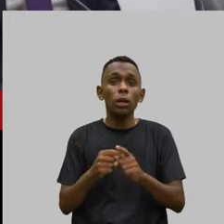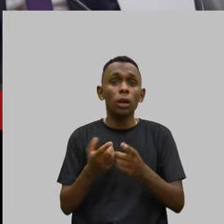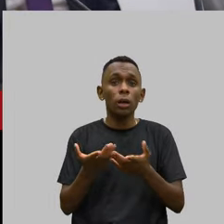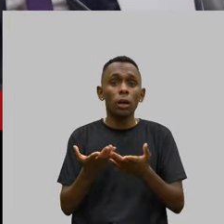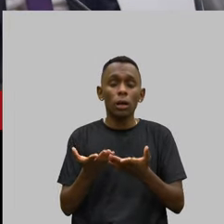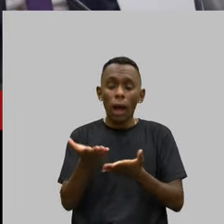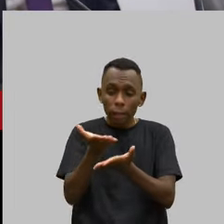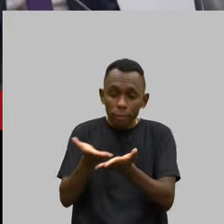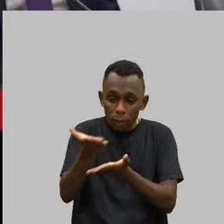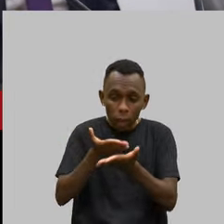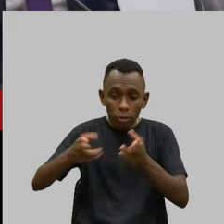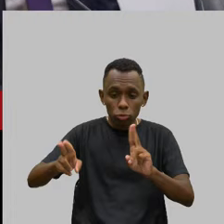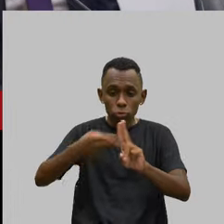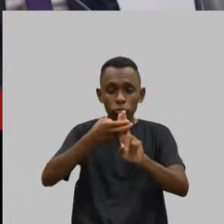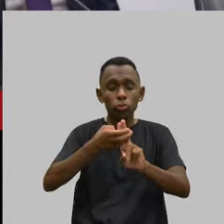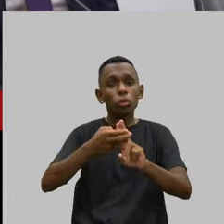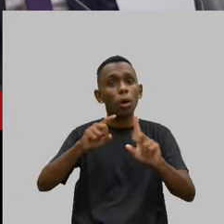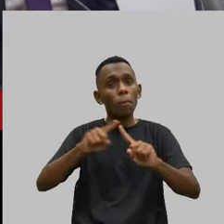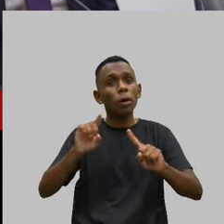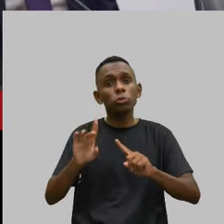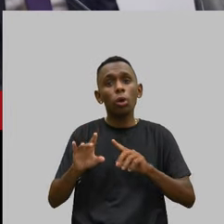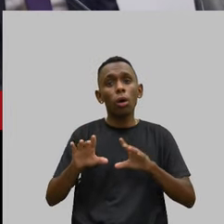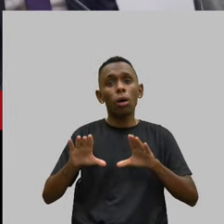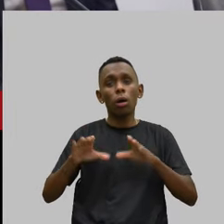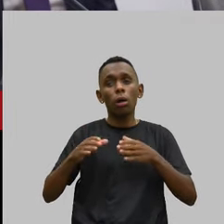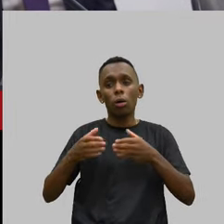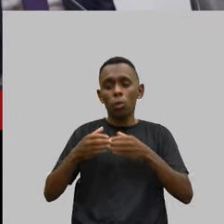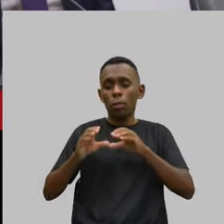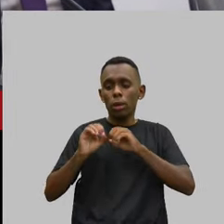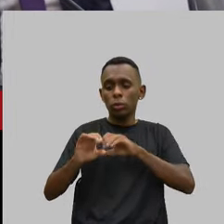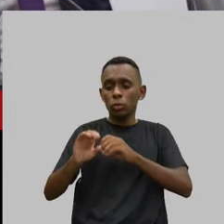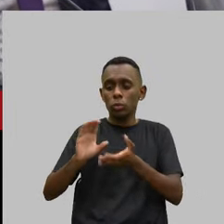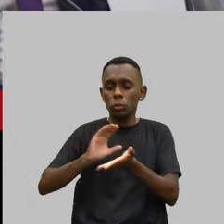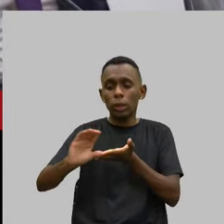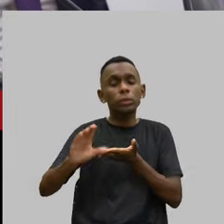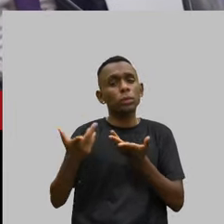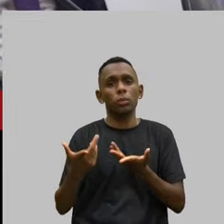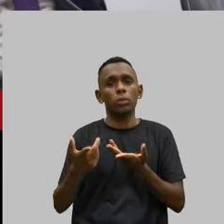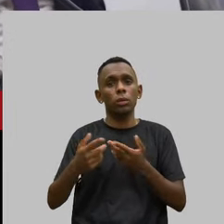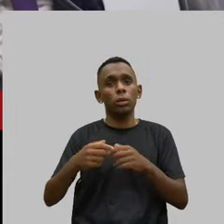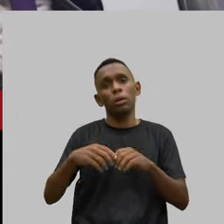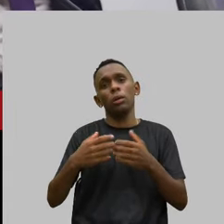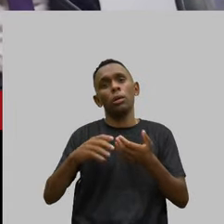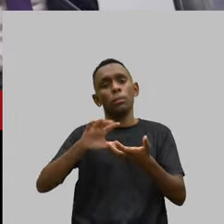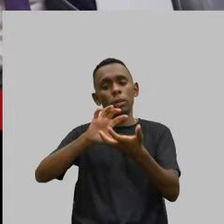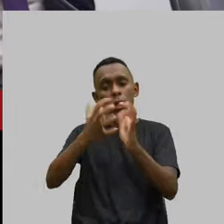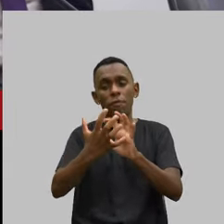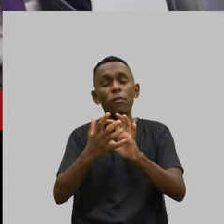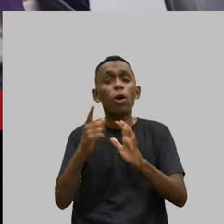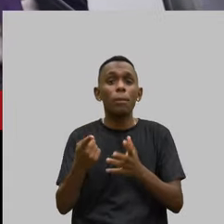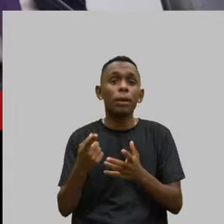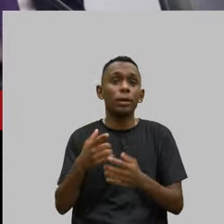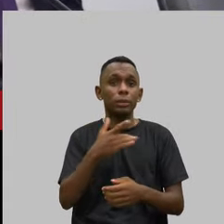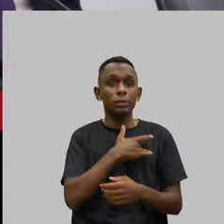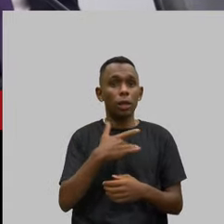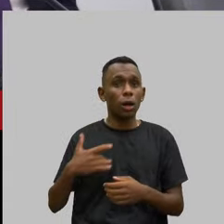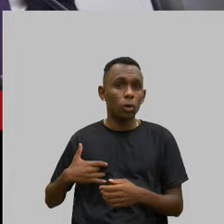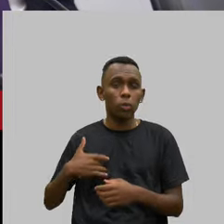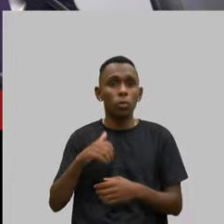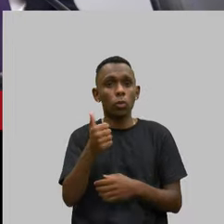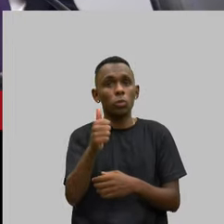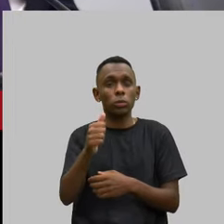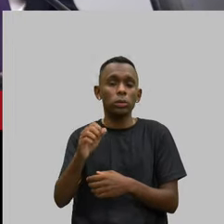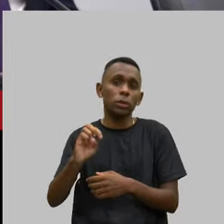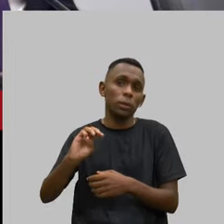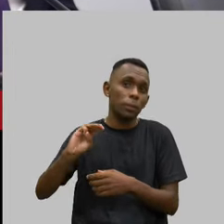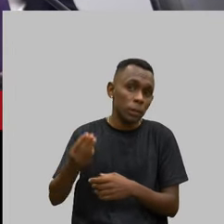receber recurso pela educação nós precisamos fazer uma reforma lá a saúde tem 11 milhões 600 para fazer a